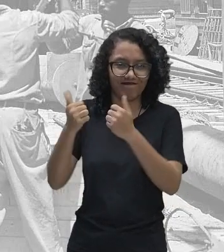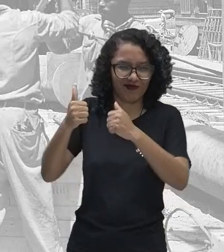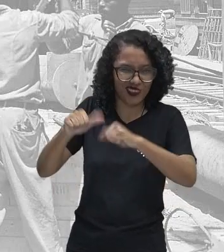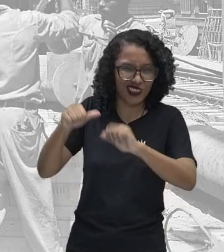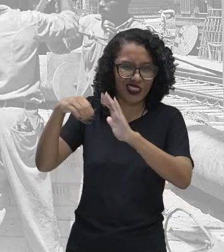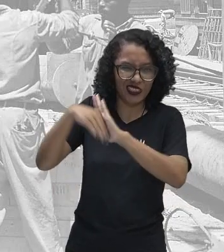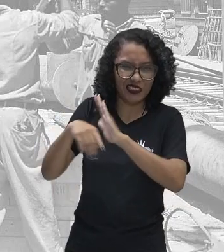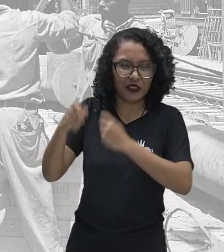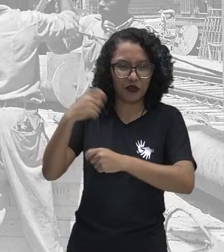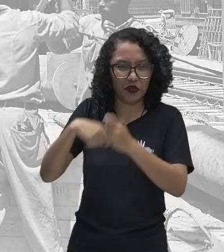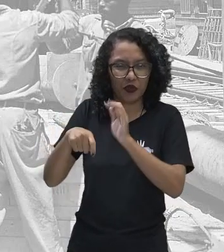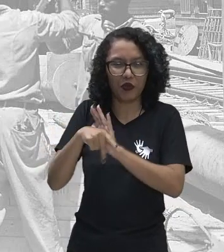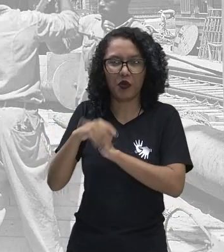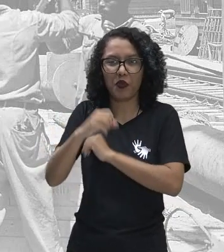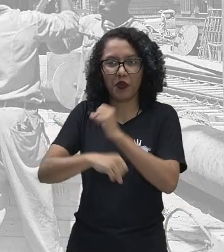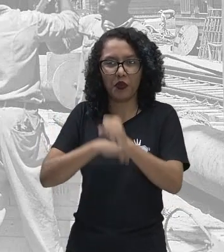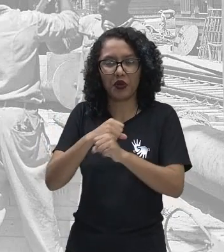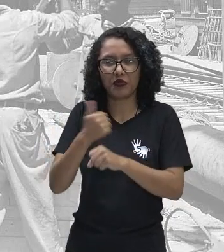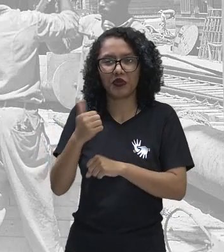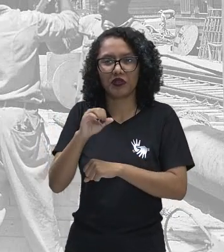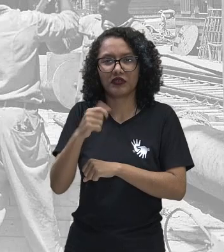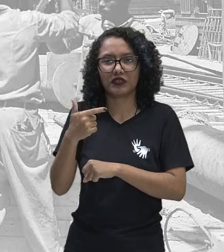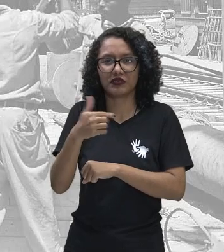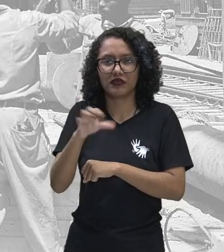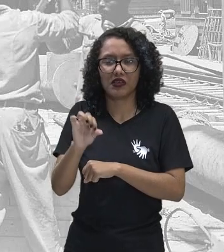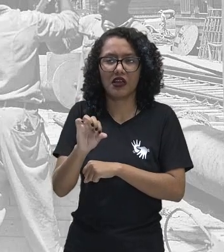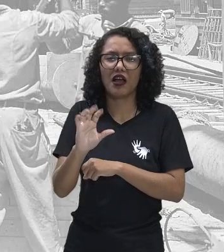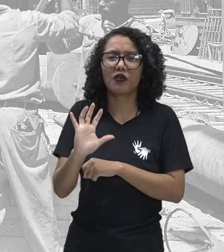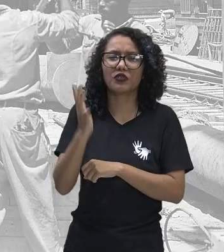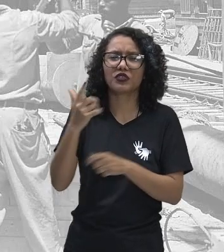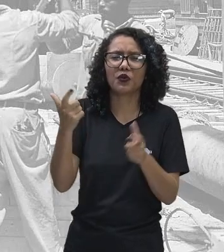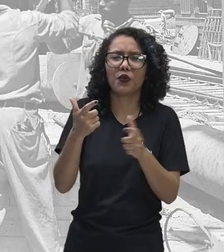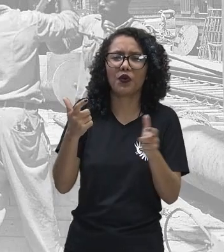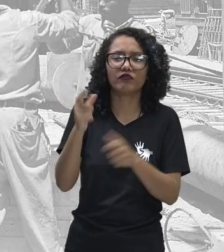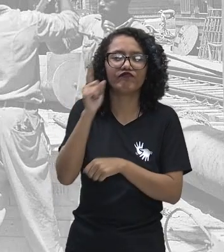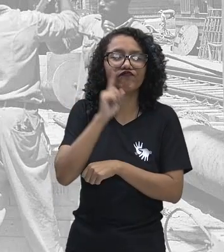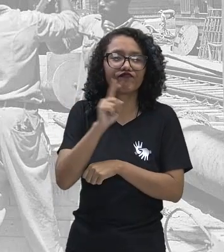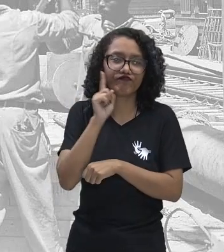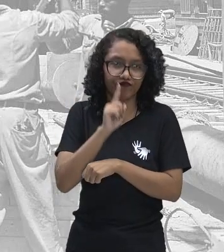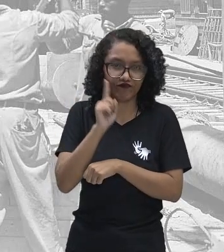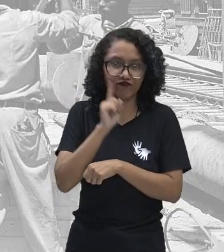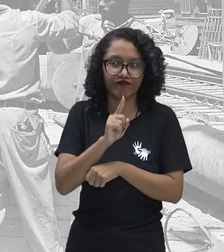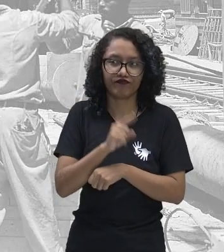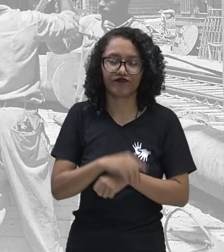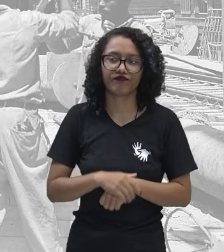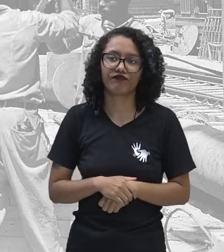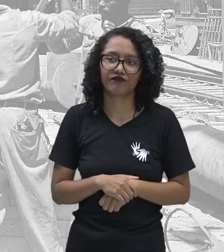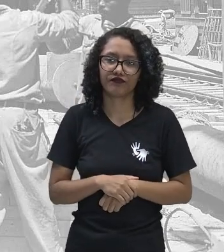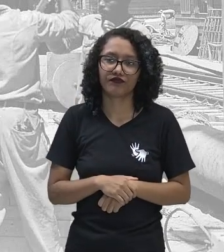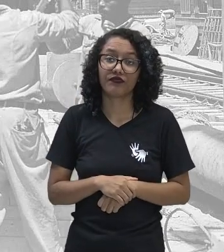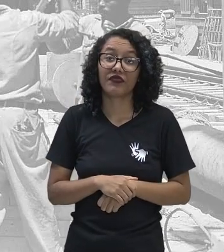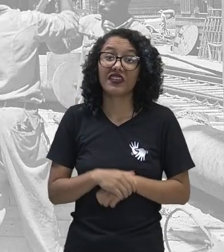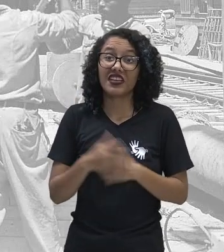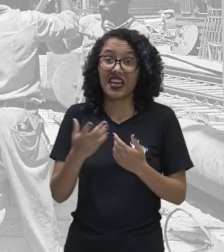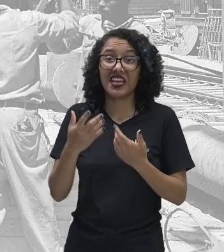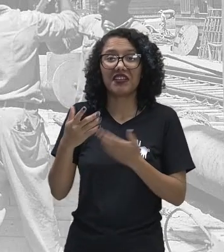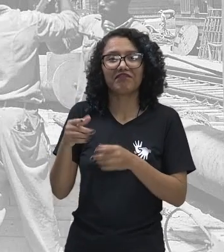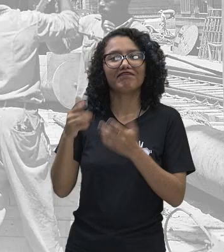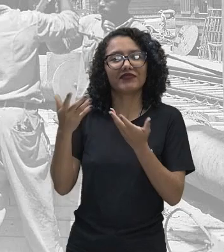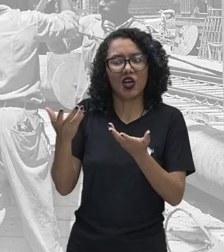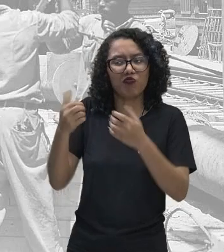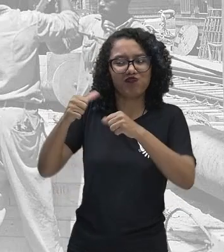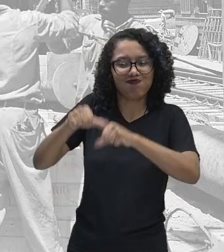ela ocorreu nos Estados Unidos e quando ela ocorre, afeta diretamente a economia brasileira.